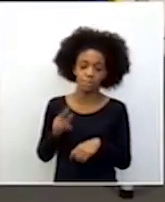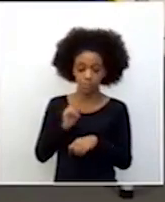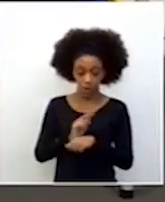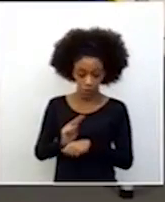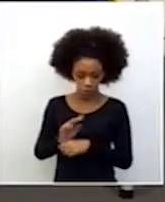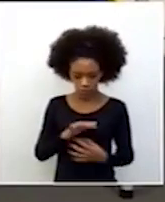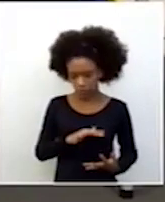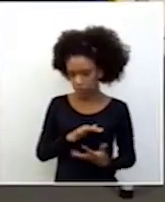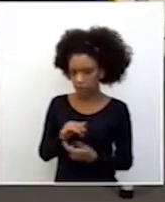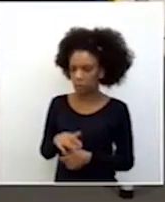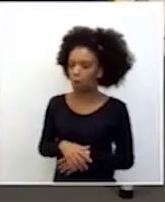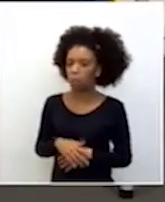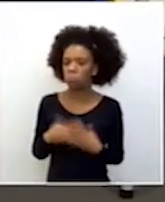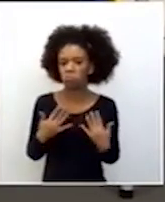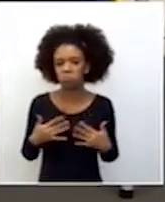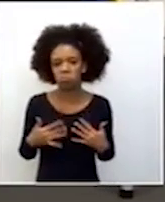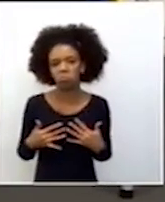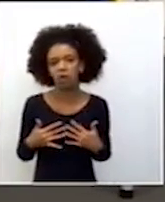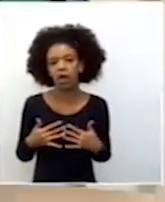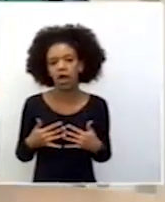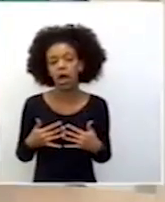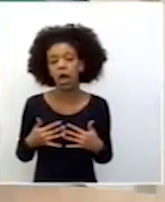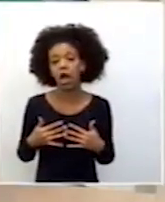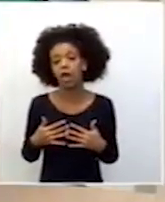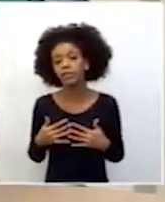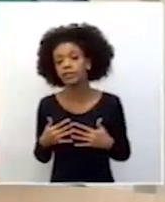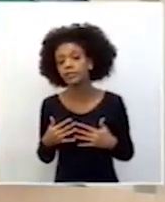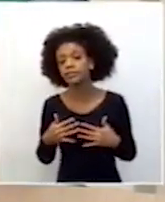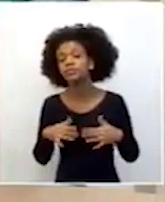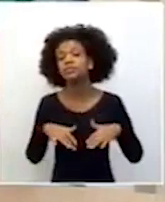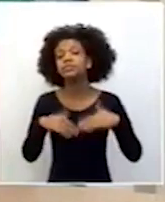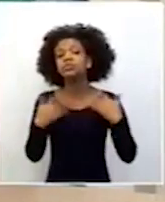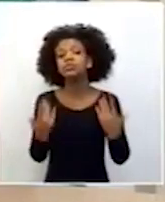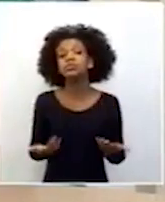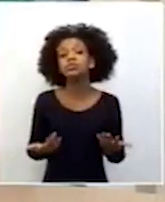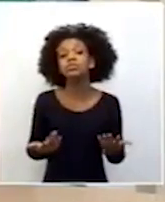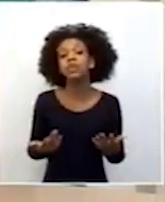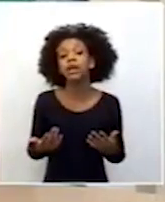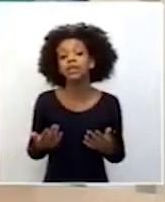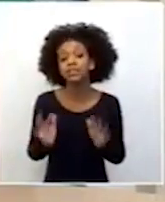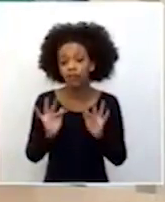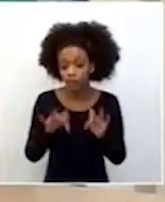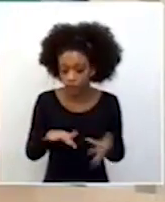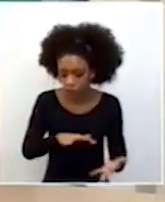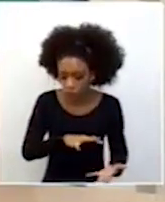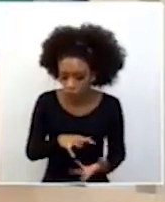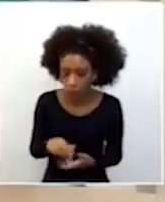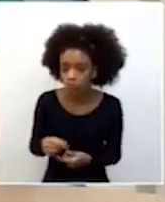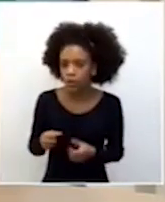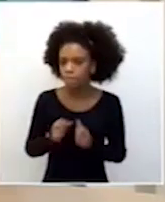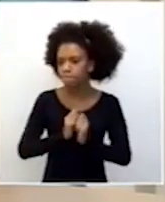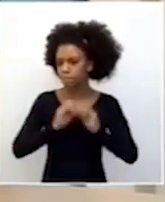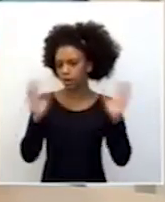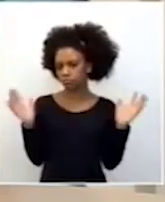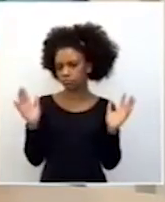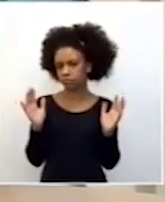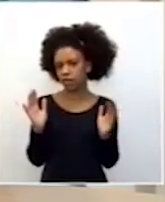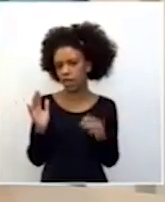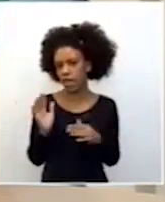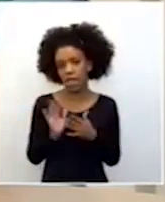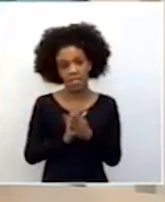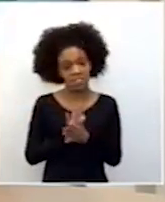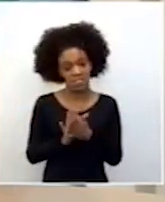visões diferenciadas. Assim, aliás, 2 falaram que era o fim do mundo. Então, se é o fim do mundo porque vai explodir, que ninguém falou o significado